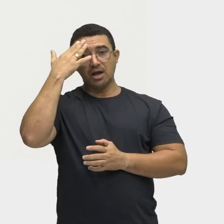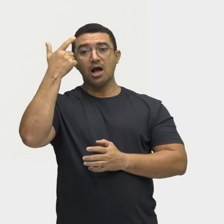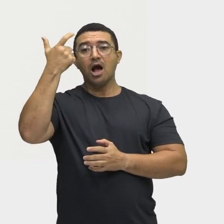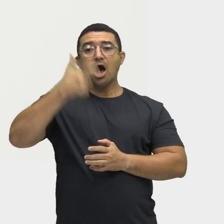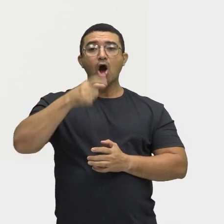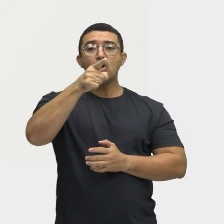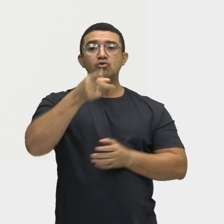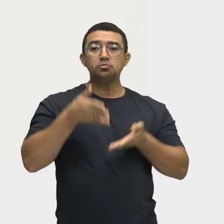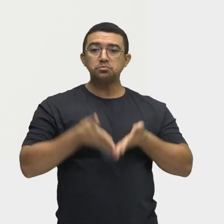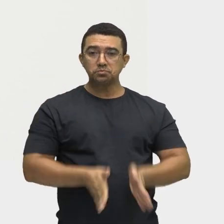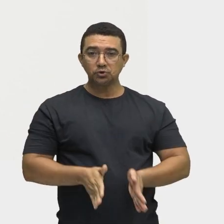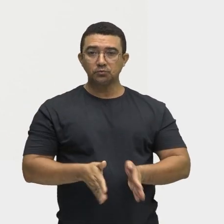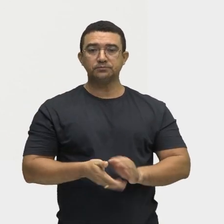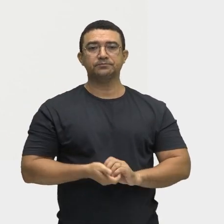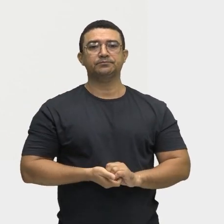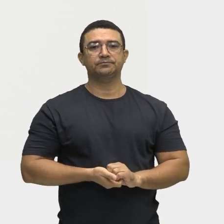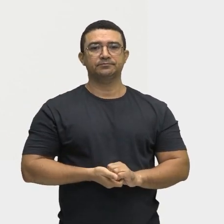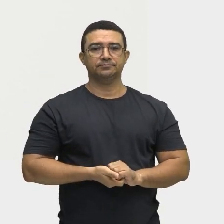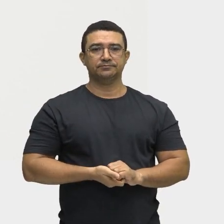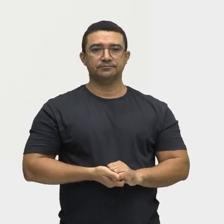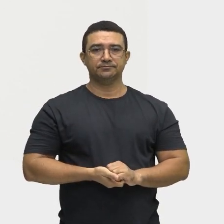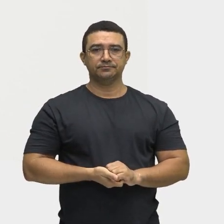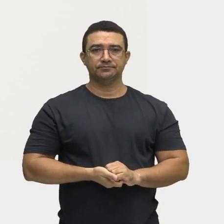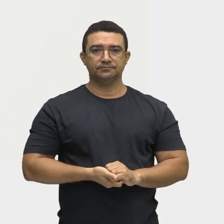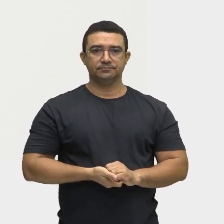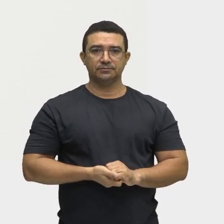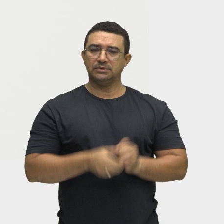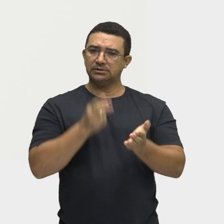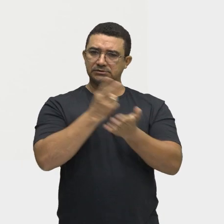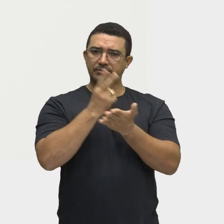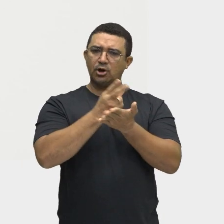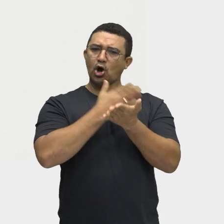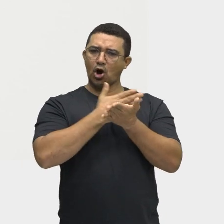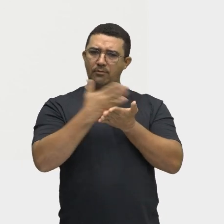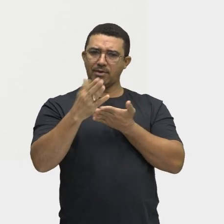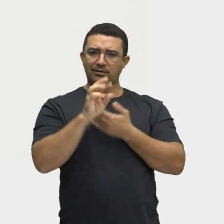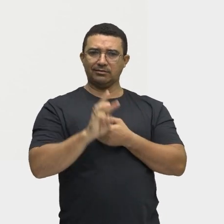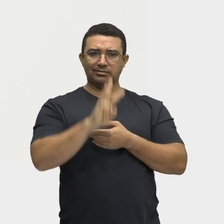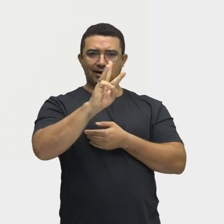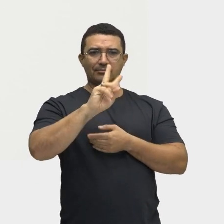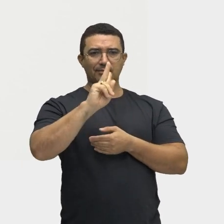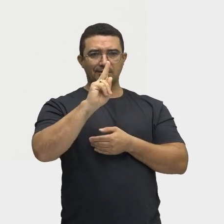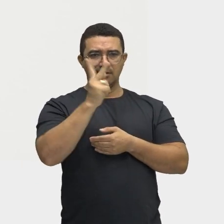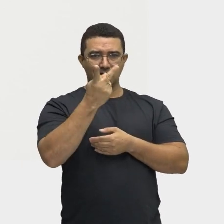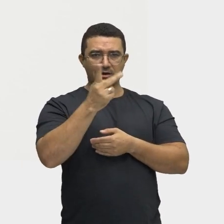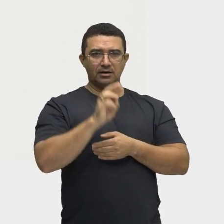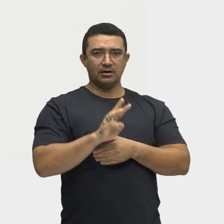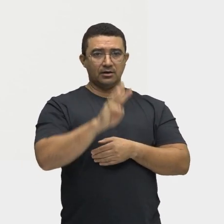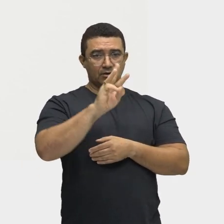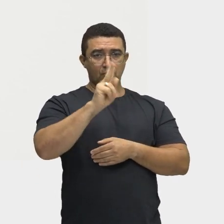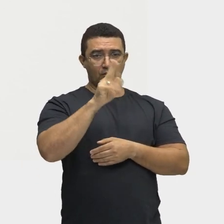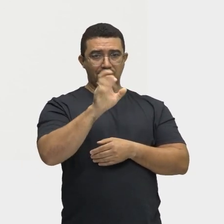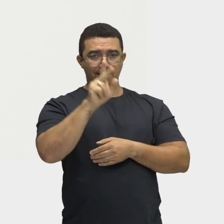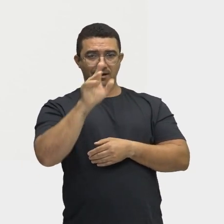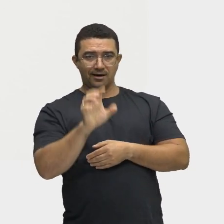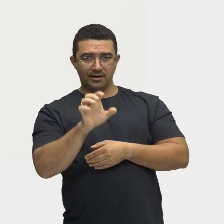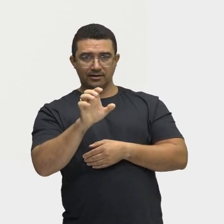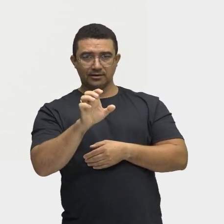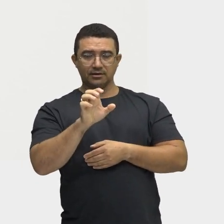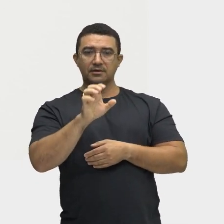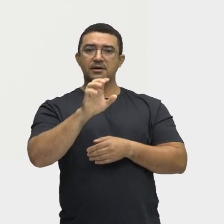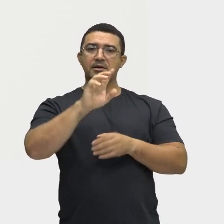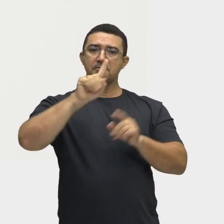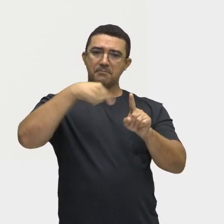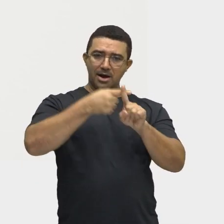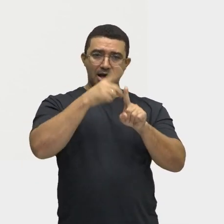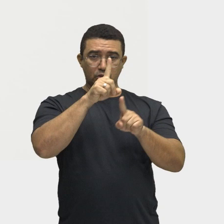come from? Então, sempre começando com a double weight word, depois o auxiliar do, seguido da pessoa, do